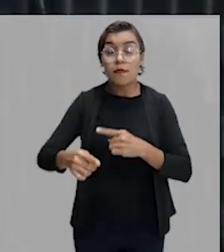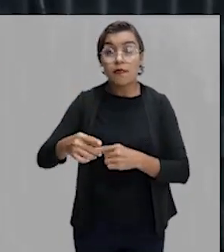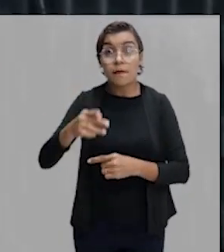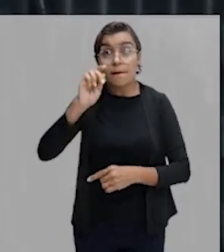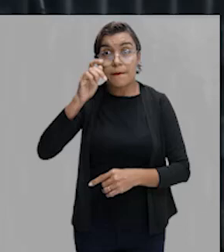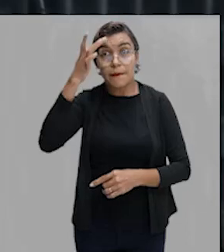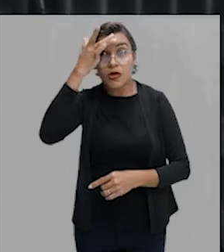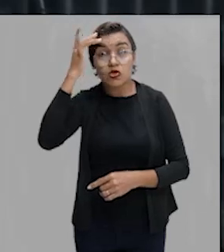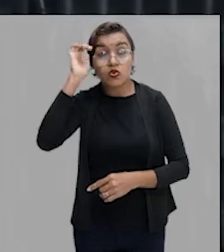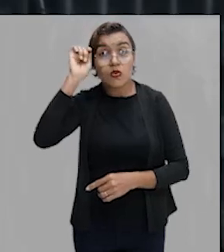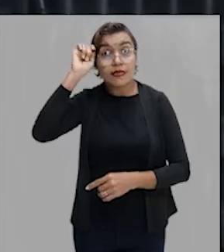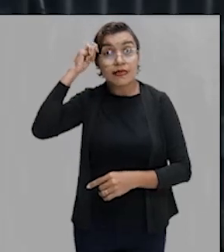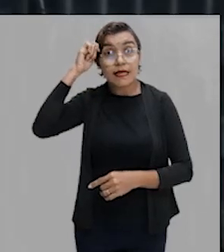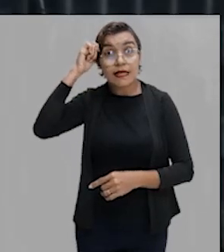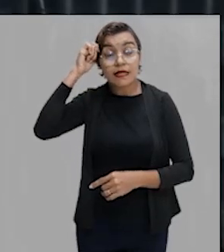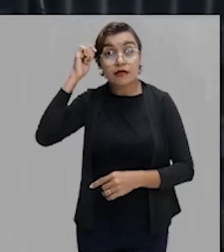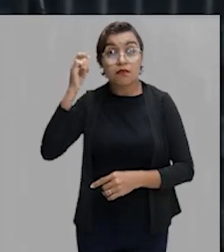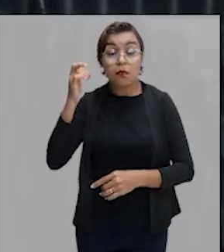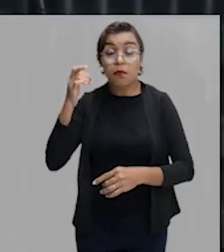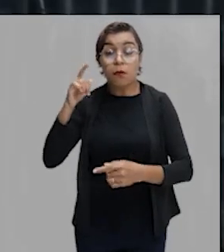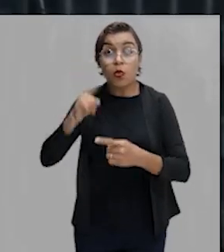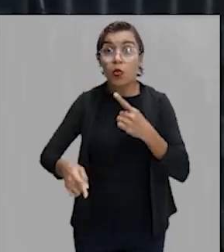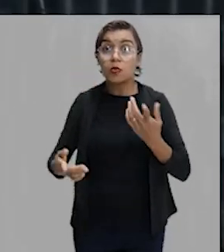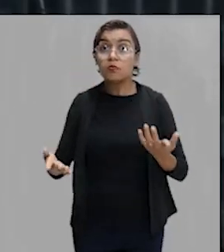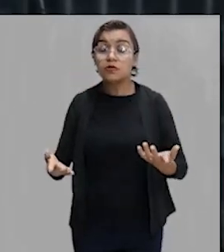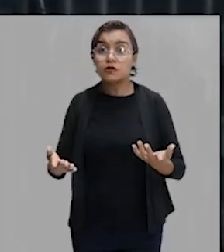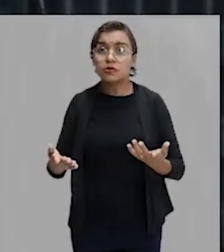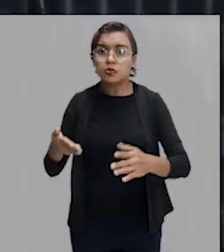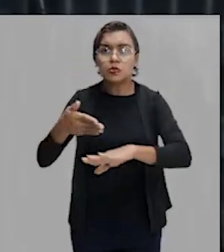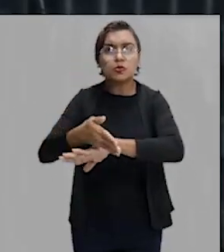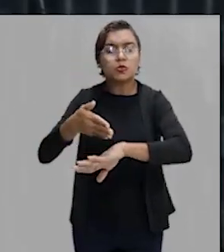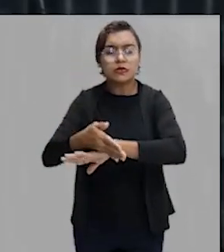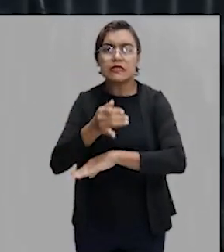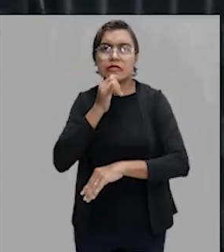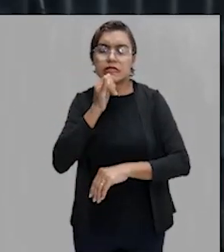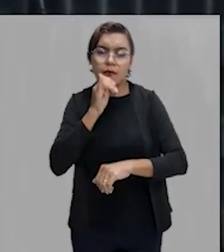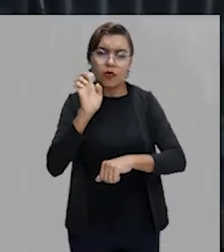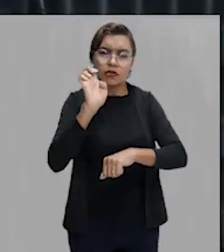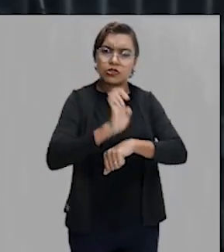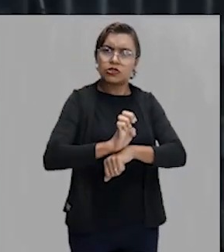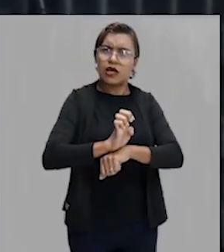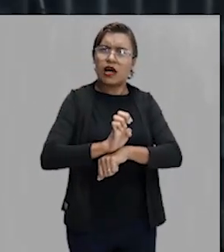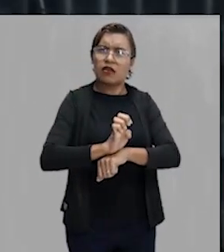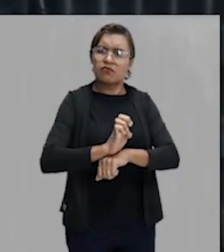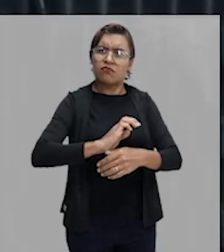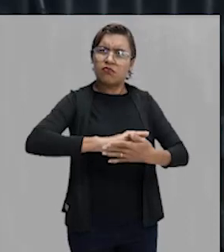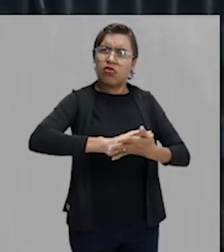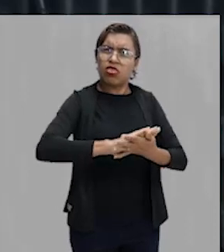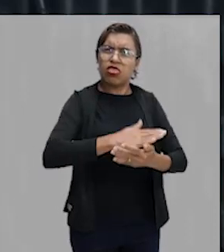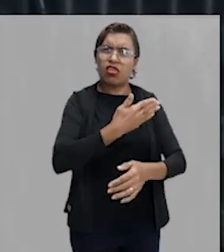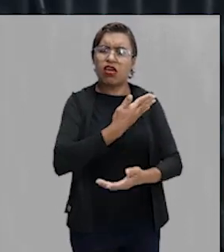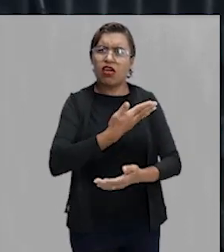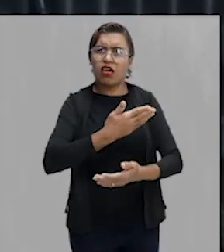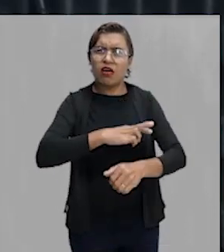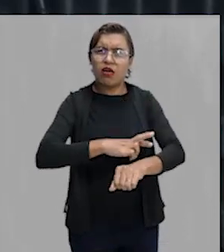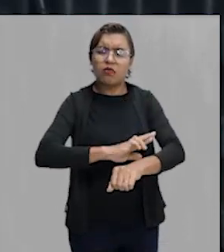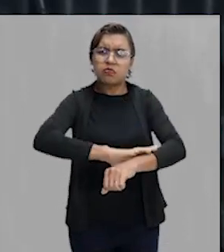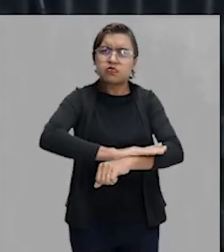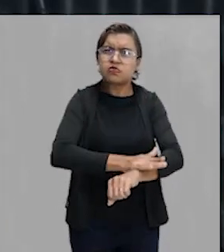proibição expressa pela lei. É como se o próprio Estado fosse racista. Porque as leis